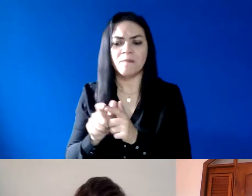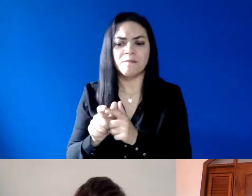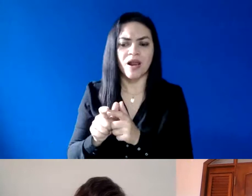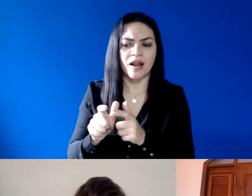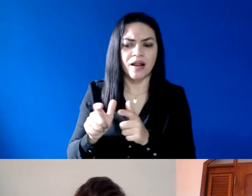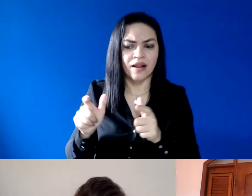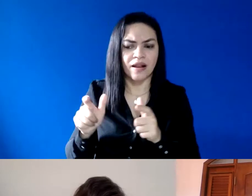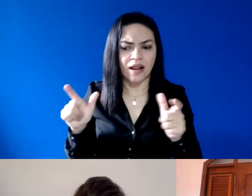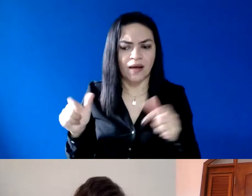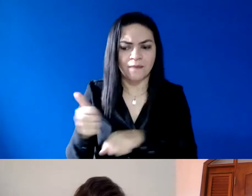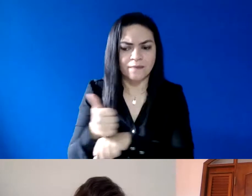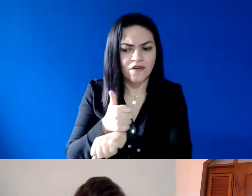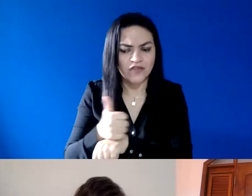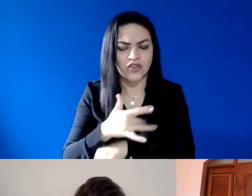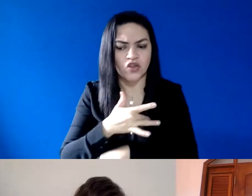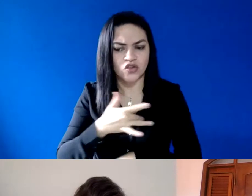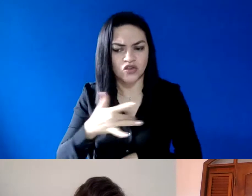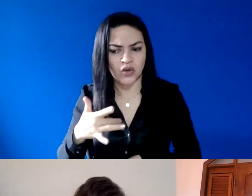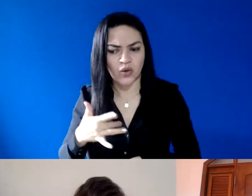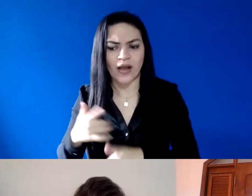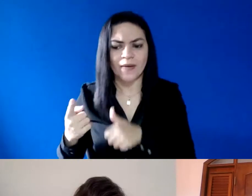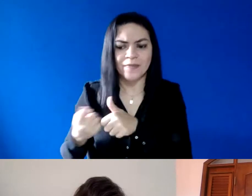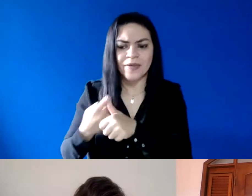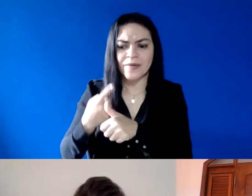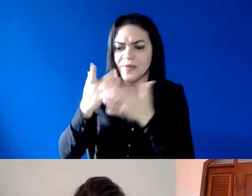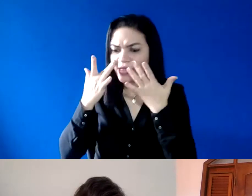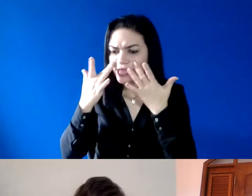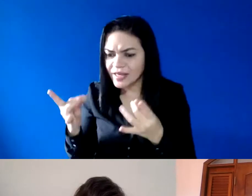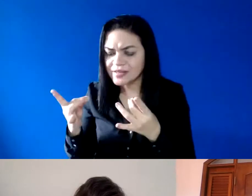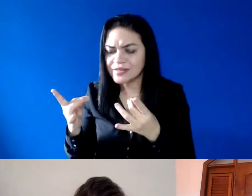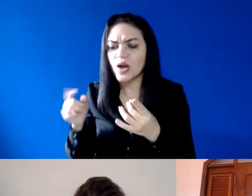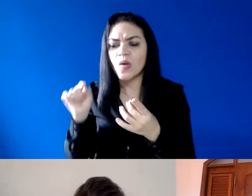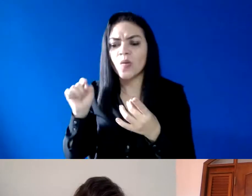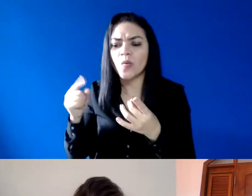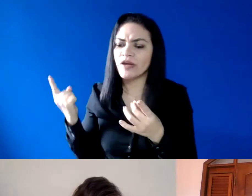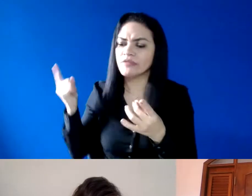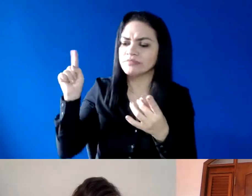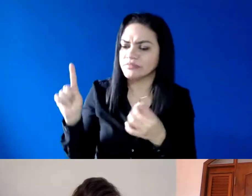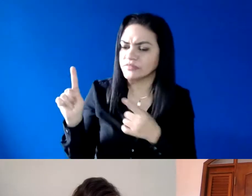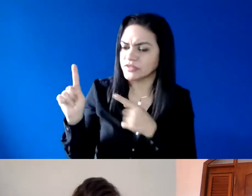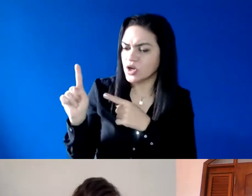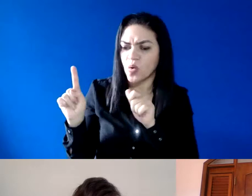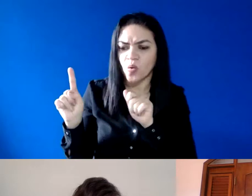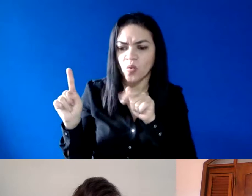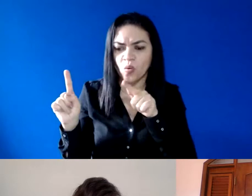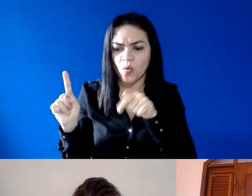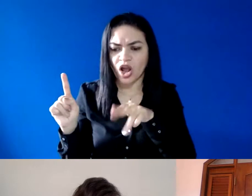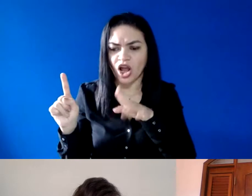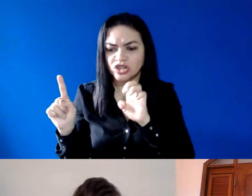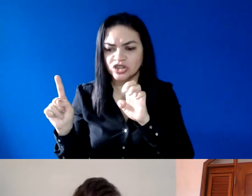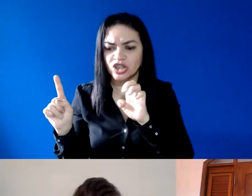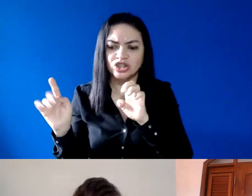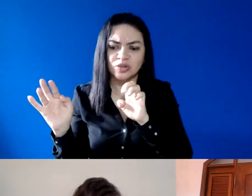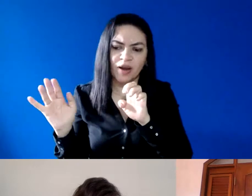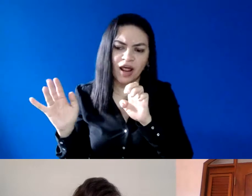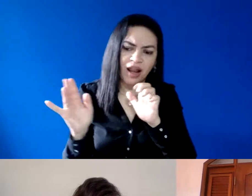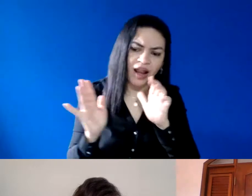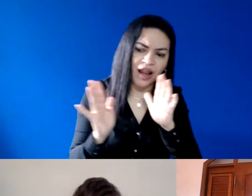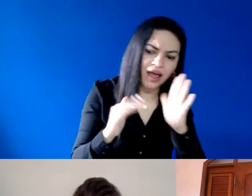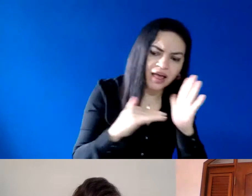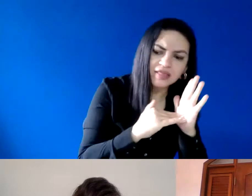aí profissional da atenção primária vai desde do agente comunitário de saúde até o médico, e a gente pensa em